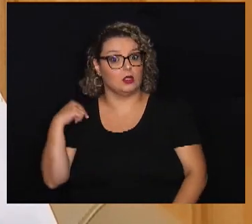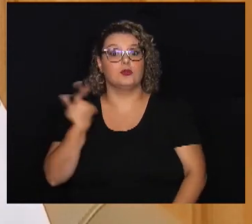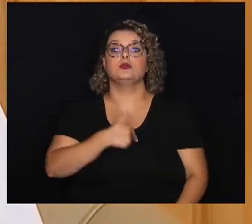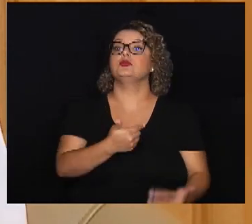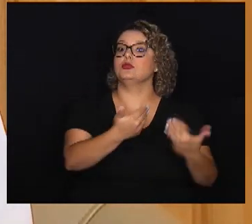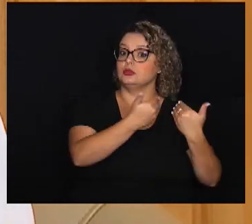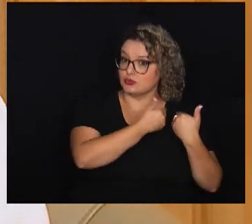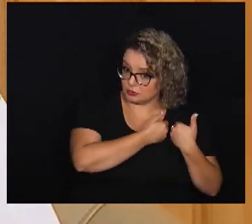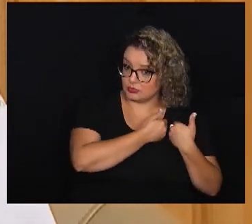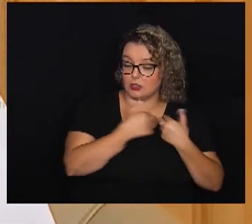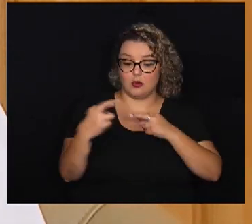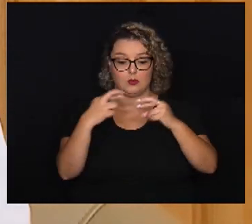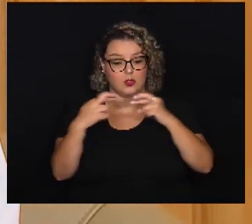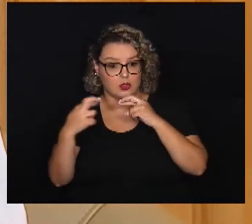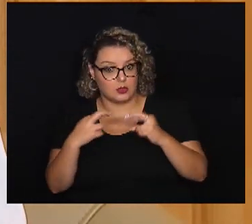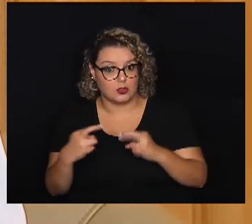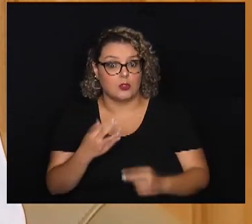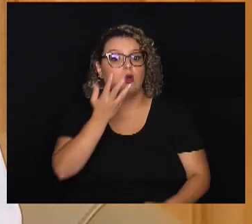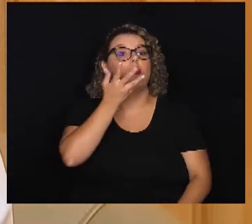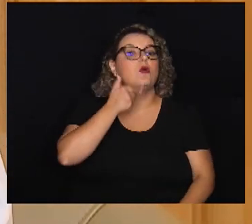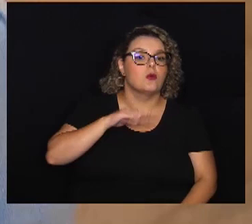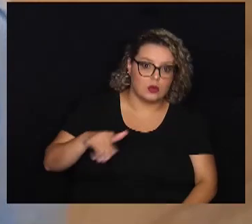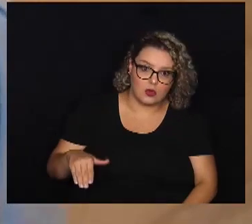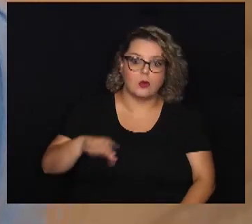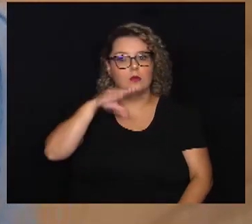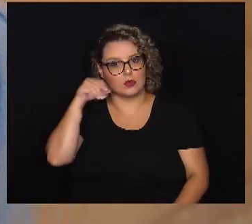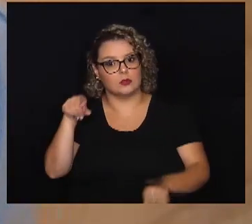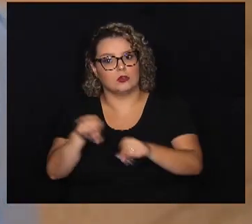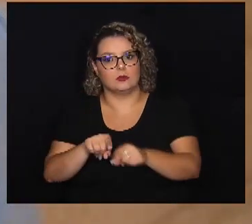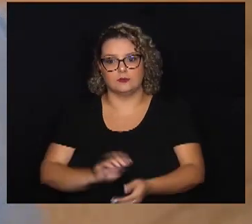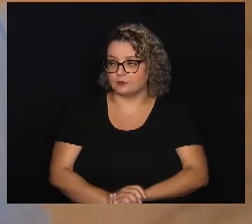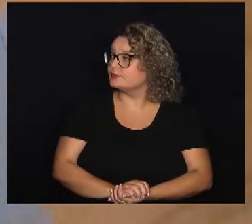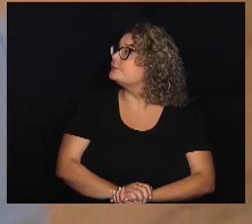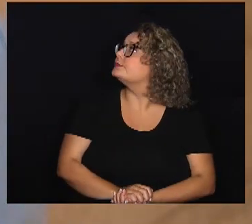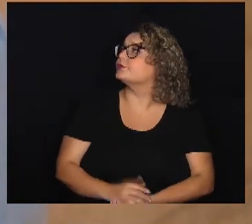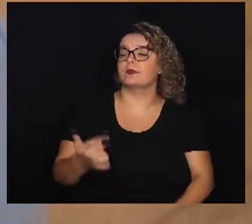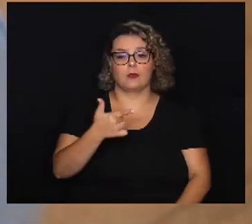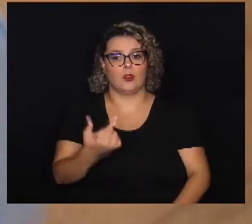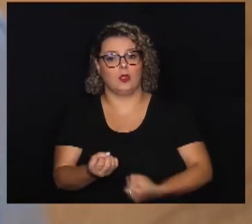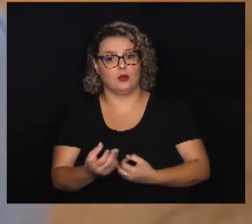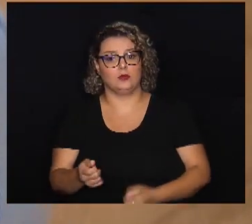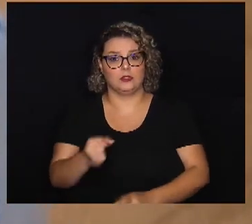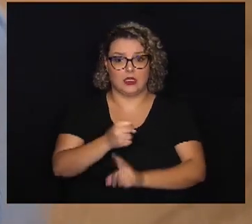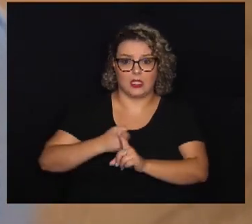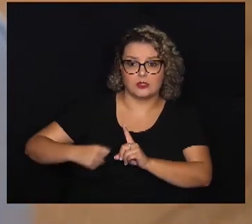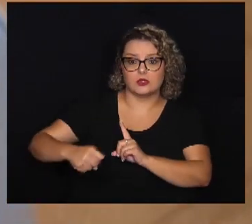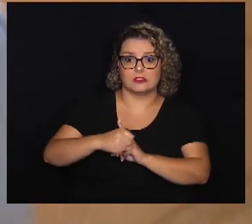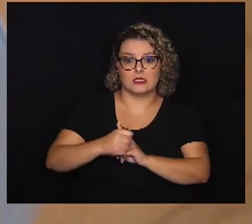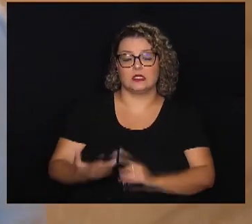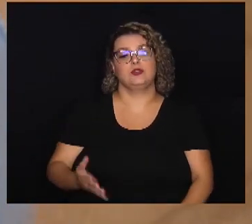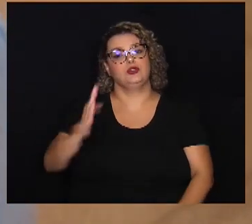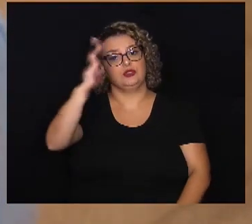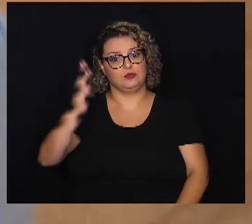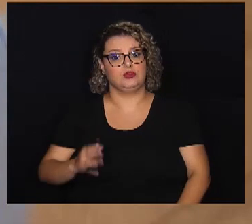responsáveis por supervisionar tanto crianças quanto adolescentes. Segundo dados da Sociedade Brasileira de Pediatria, morrem